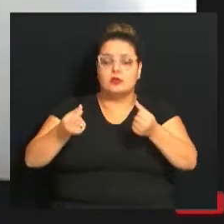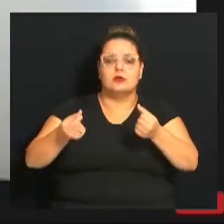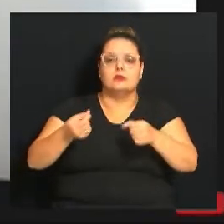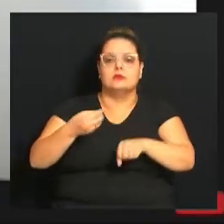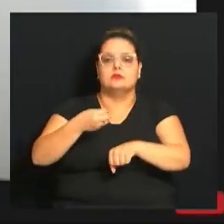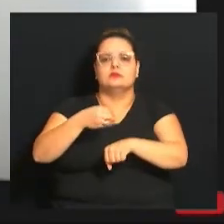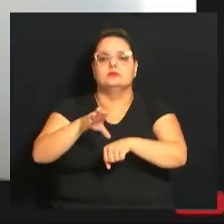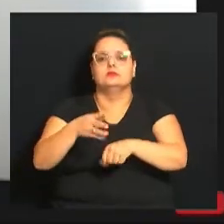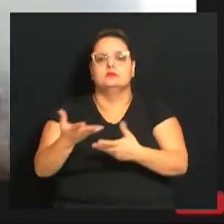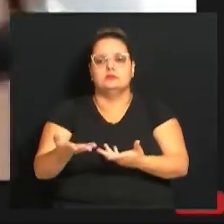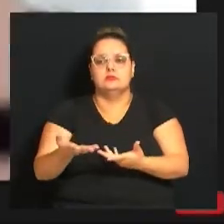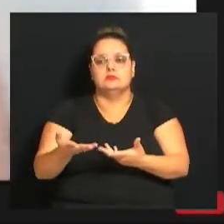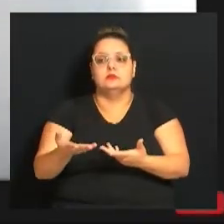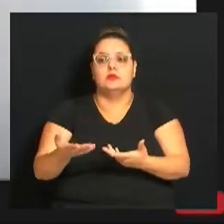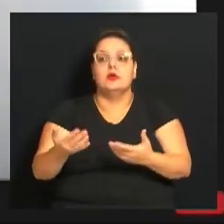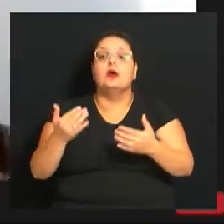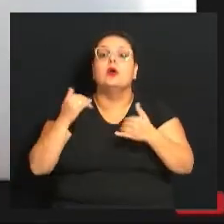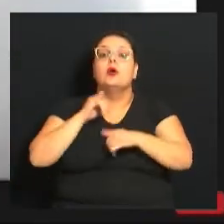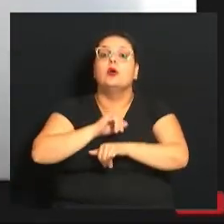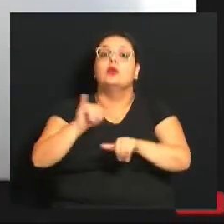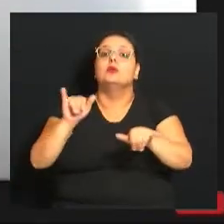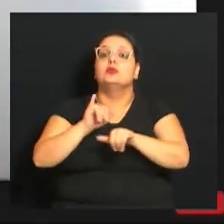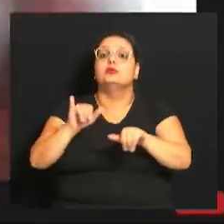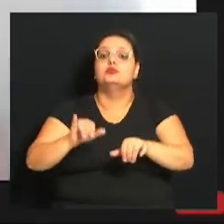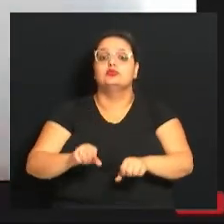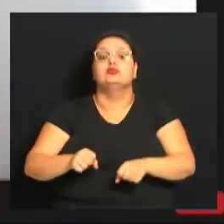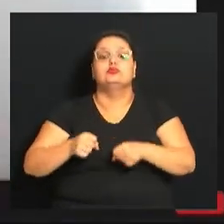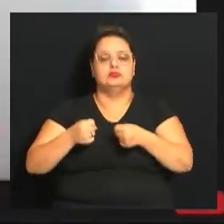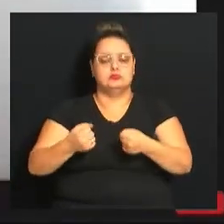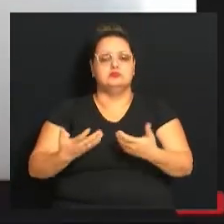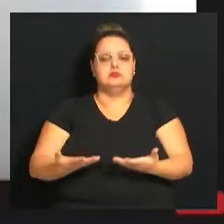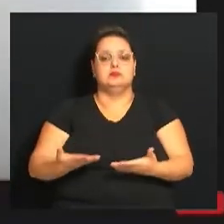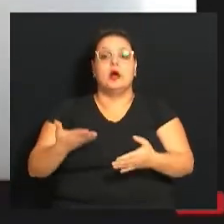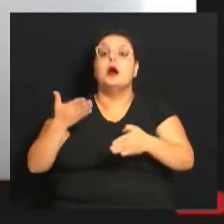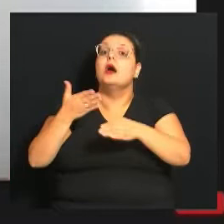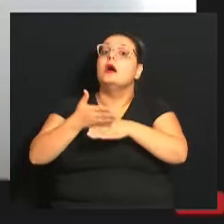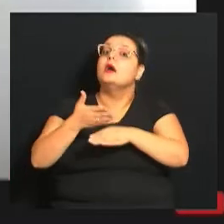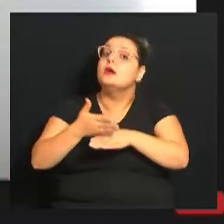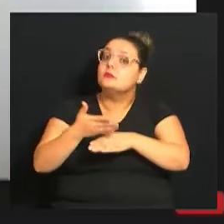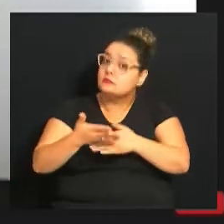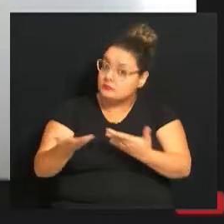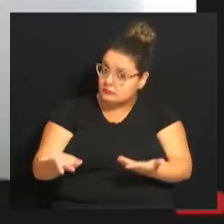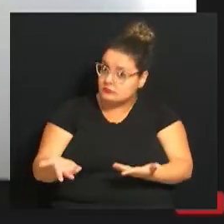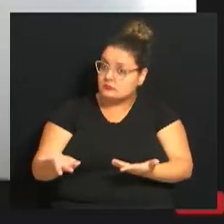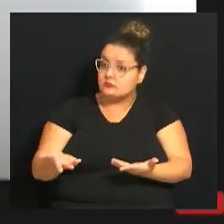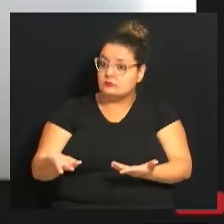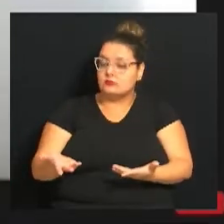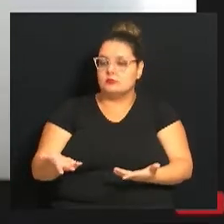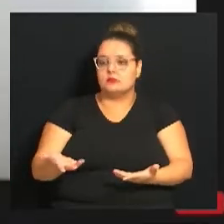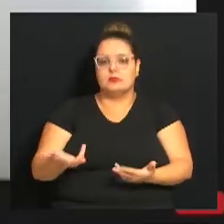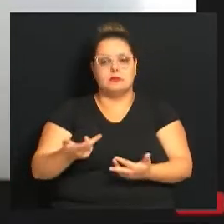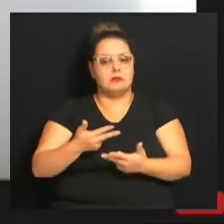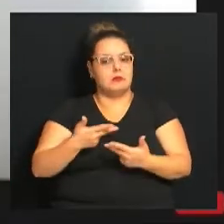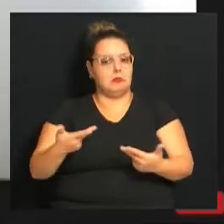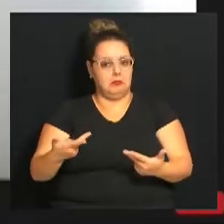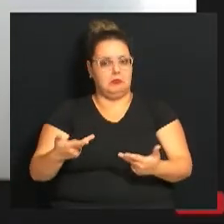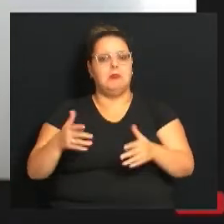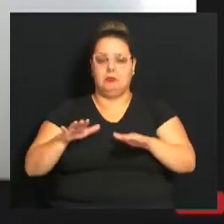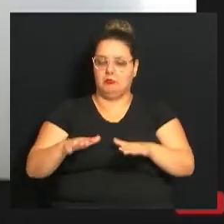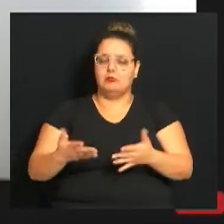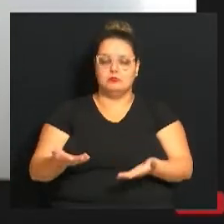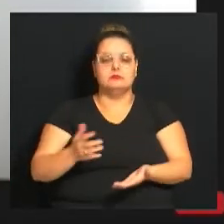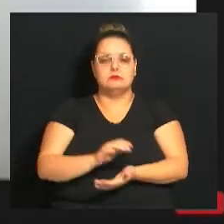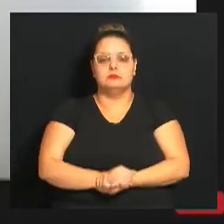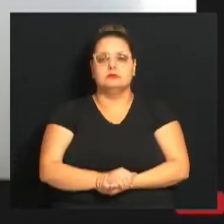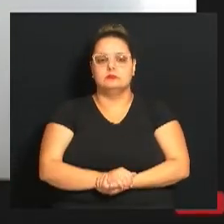os anunciantes de peso, grandes anunciantes, participando dessa transmissão. Então, isso é uma coisa que veio para ficar. Sem